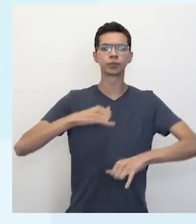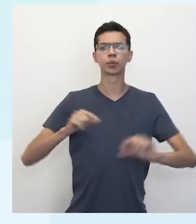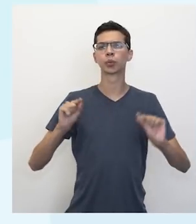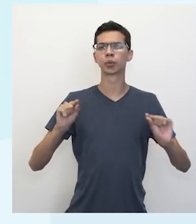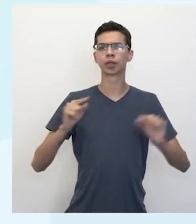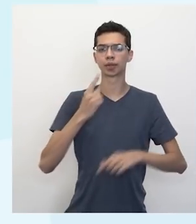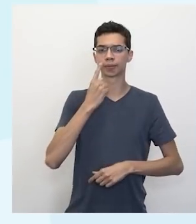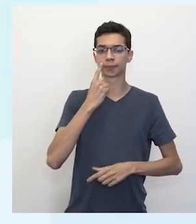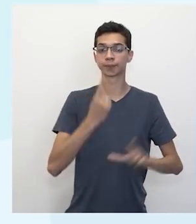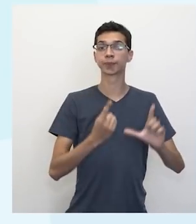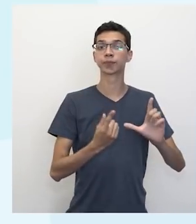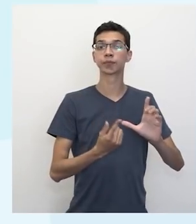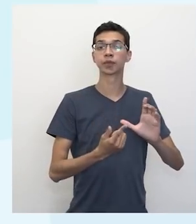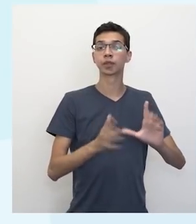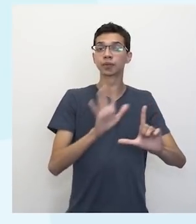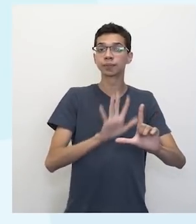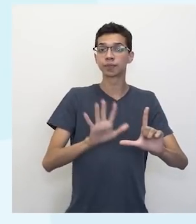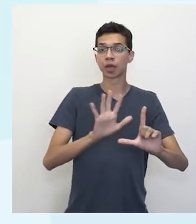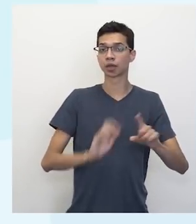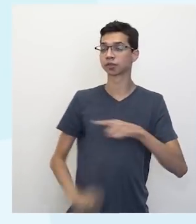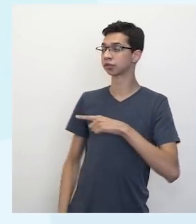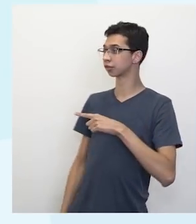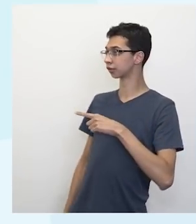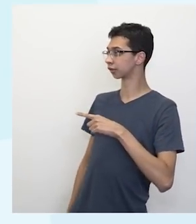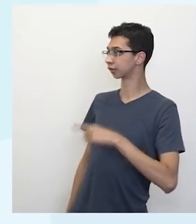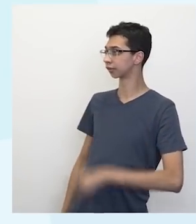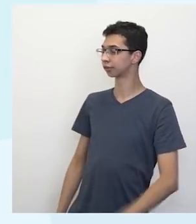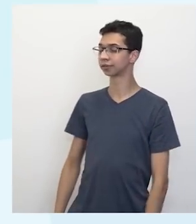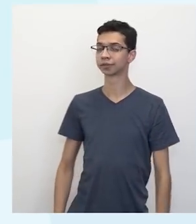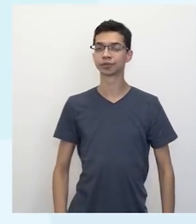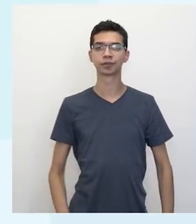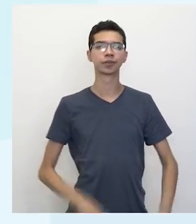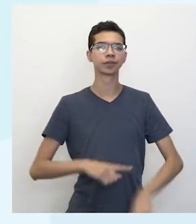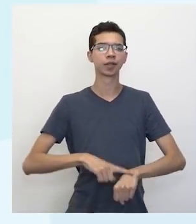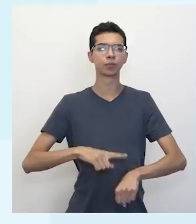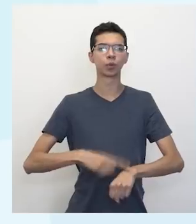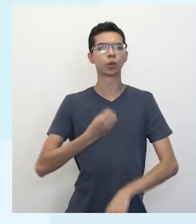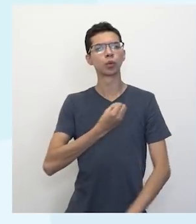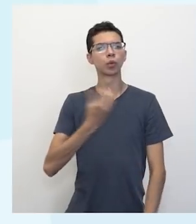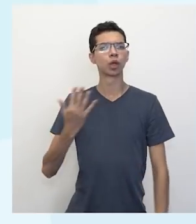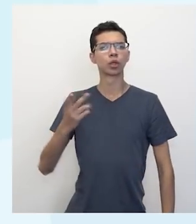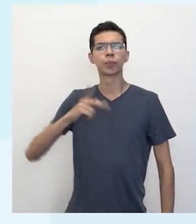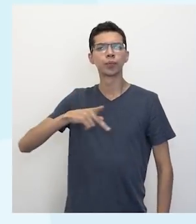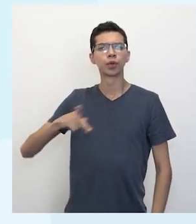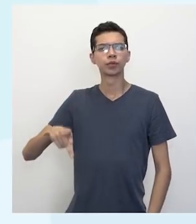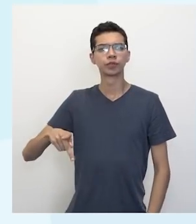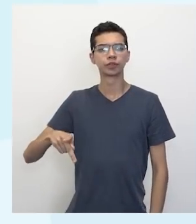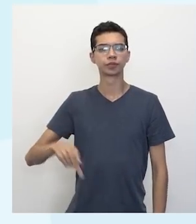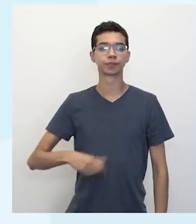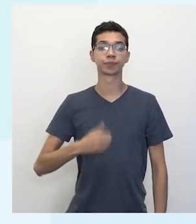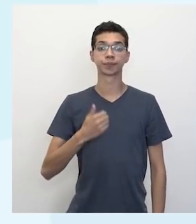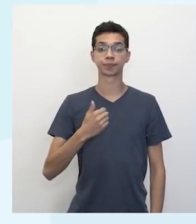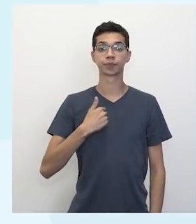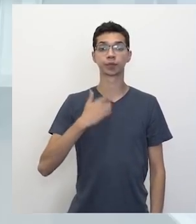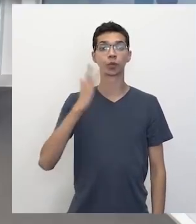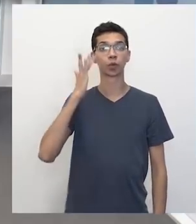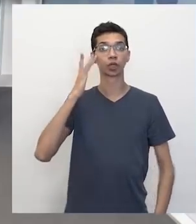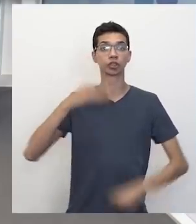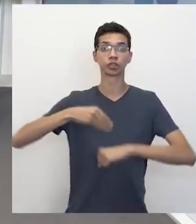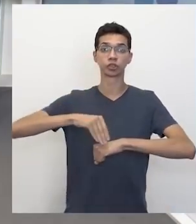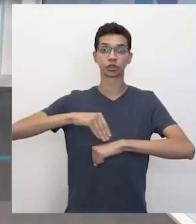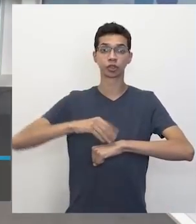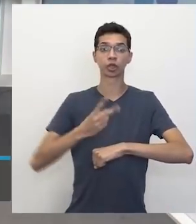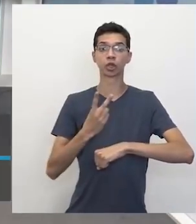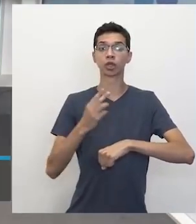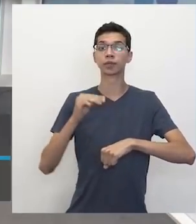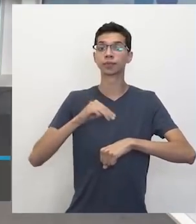tem, o que vocês lembram de energia? Quanto tempo você acha que eles precisam para lembrar disso, professor? Olha, eu vou sugerir 2 minutos, mas